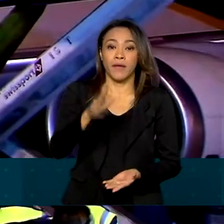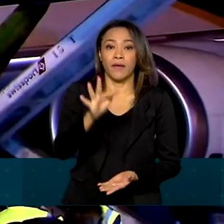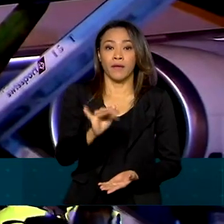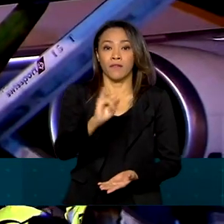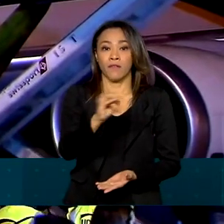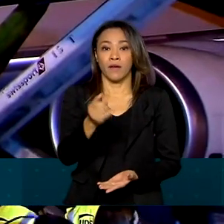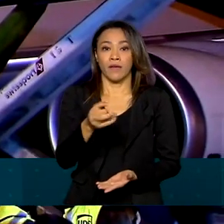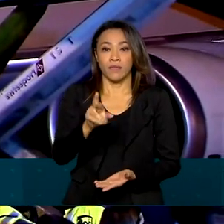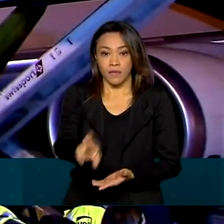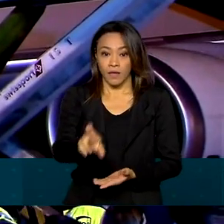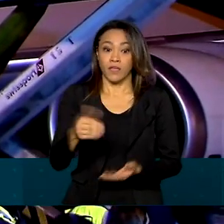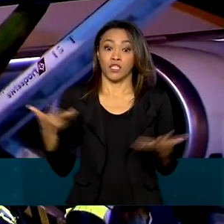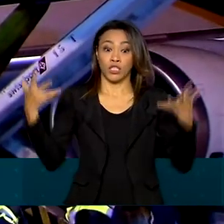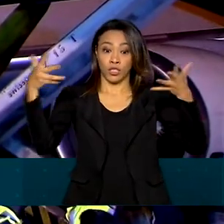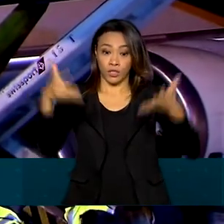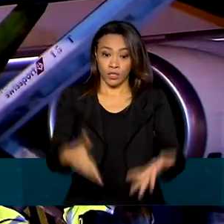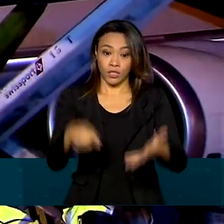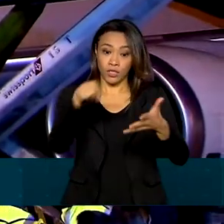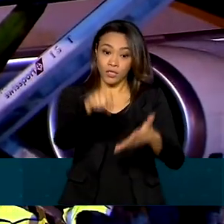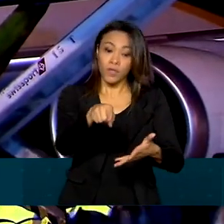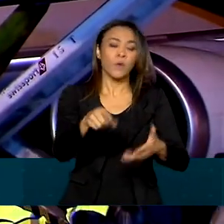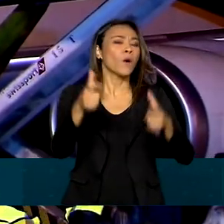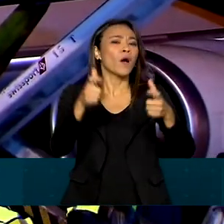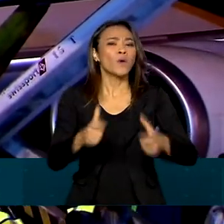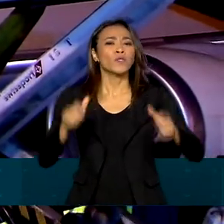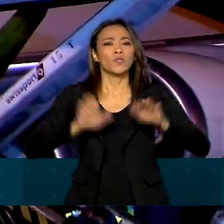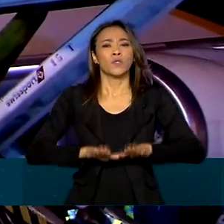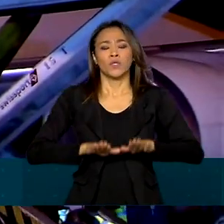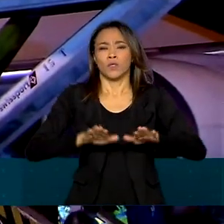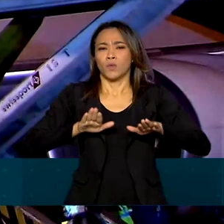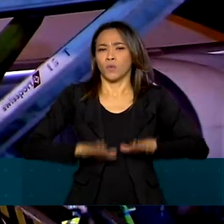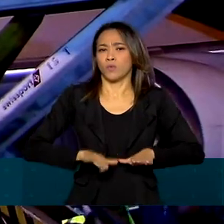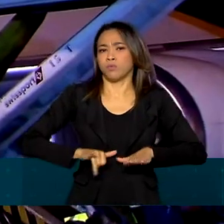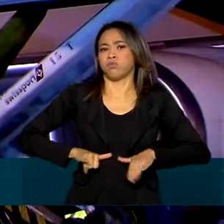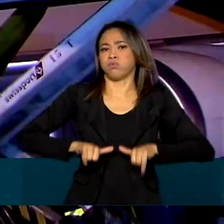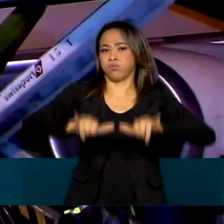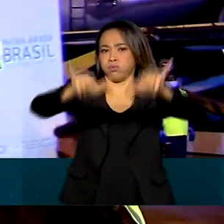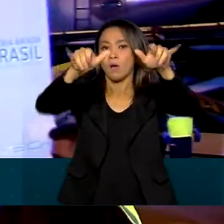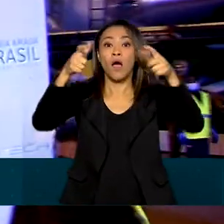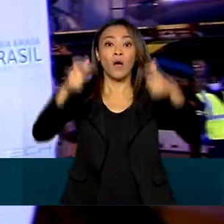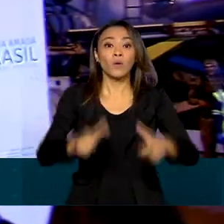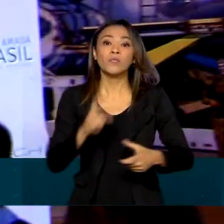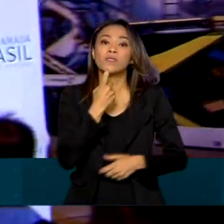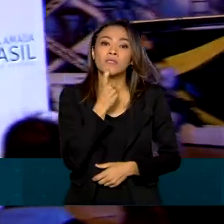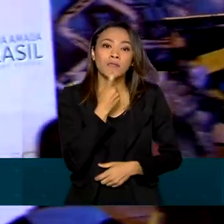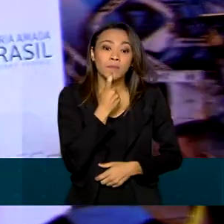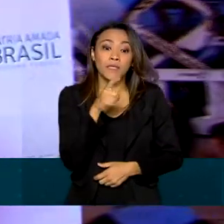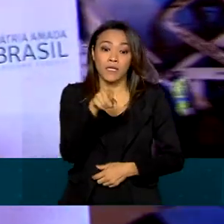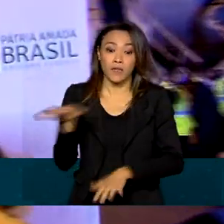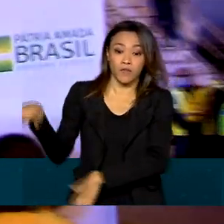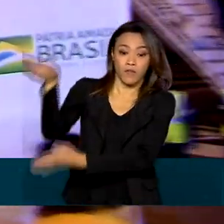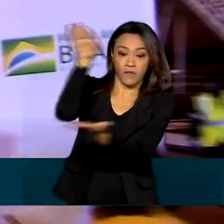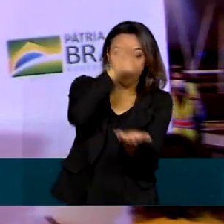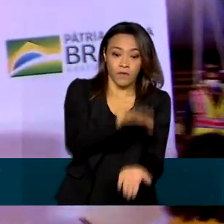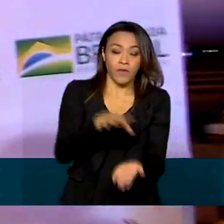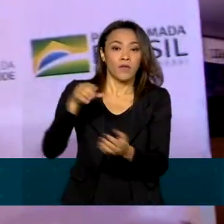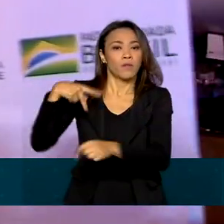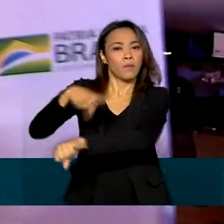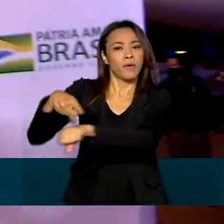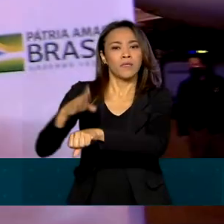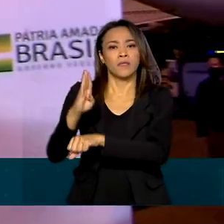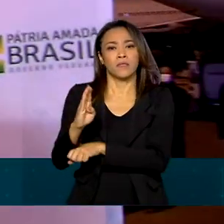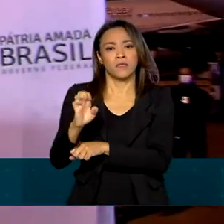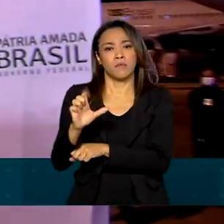19 chegou no aeroporto de Viracopos em Campinas nesta quinta-feira a remessa enviada da Bélgica onde fica a fábrica da